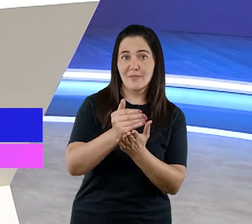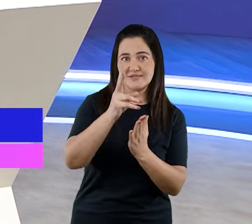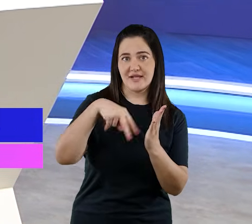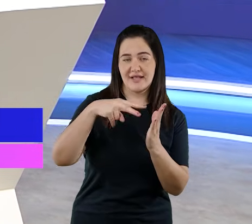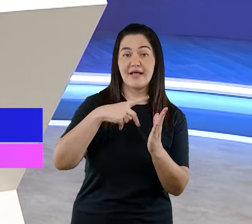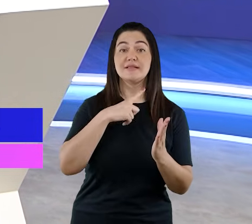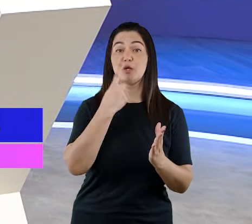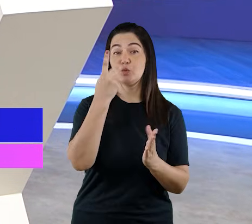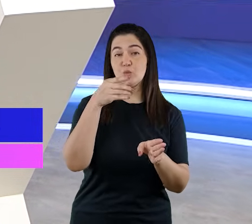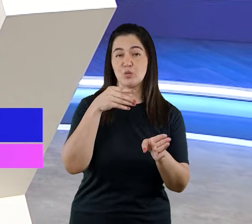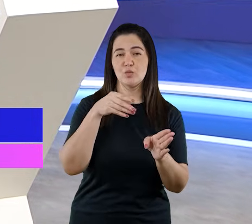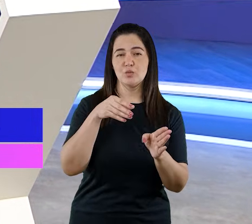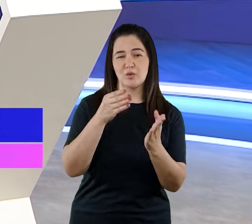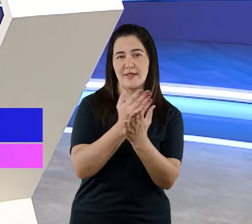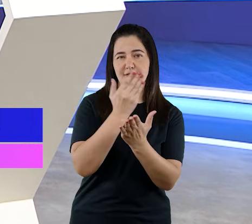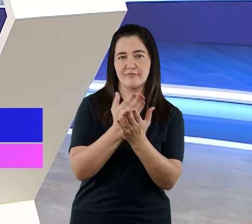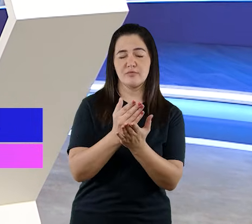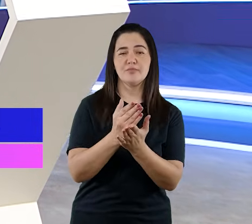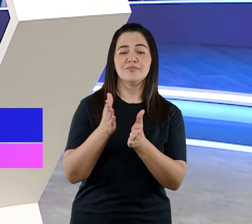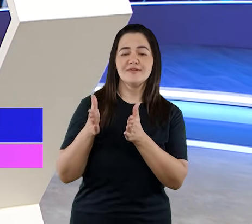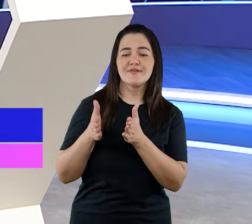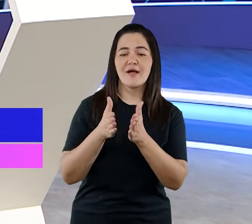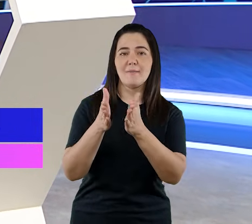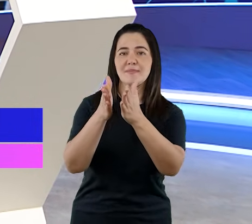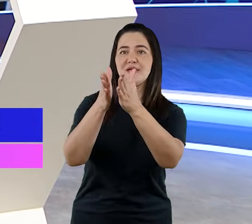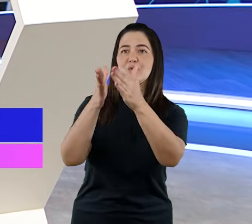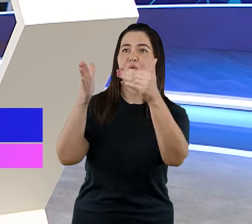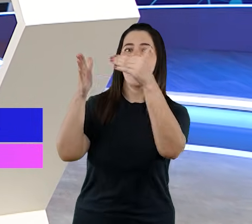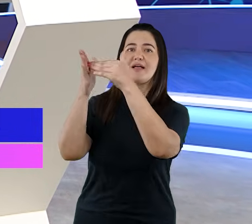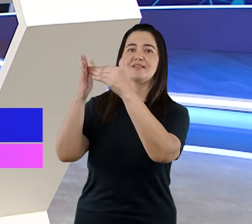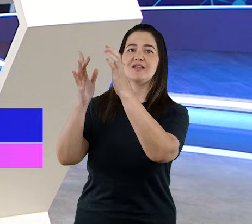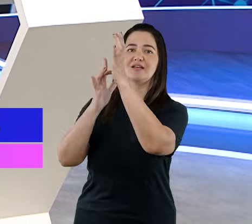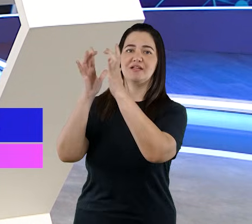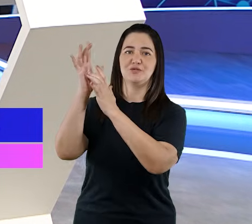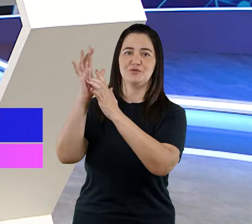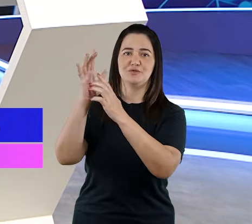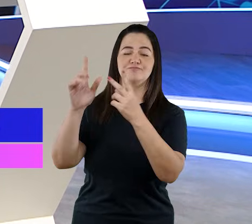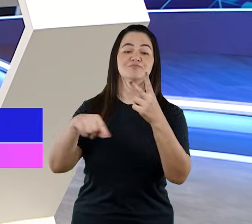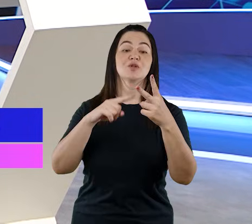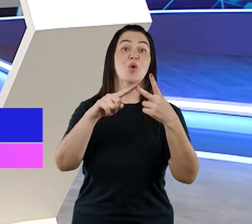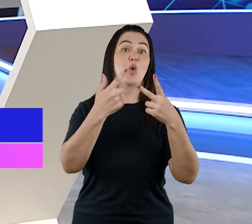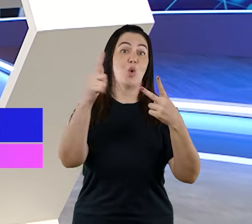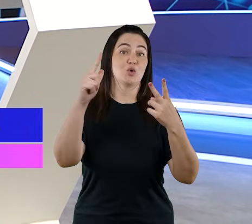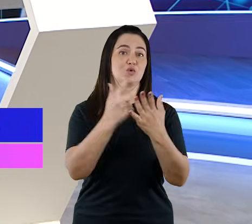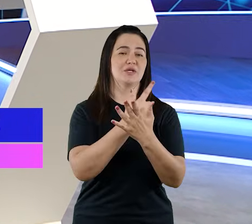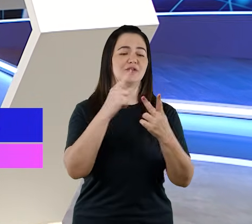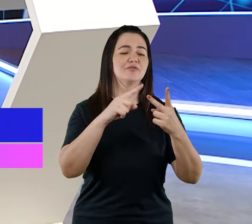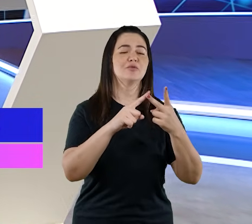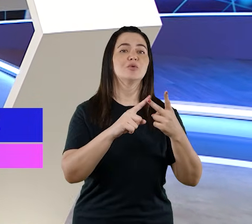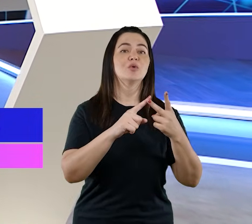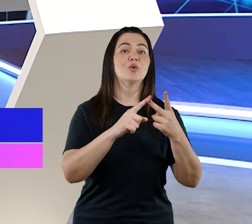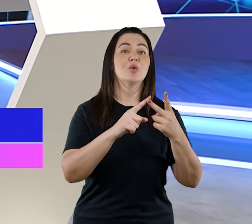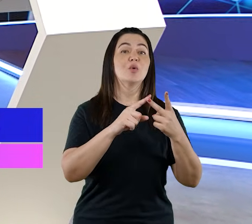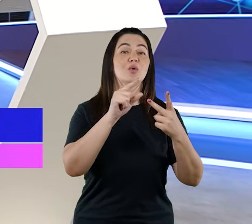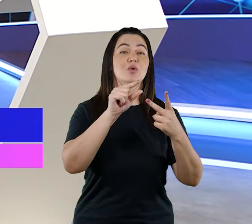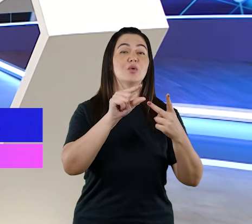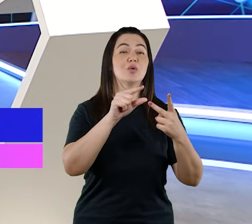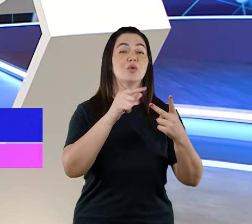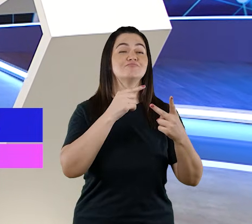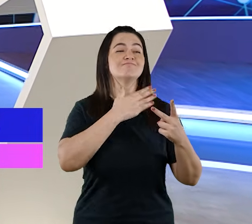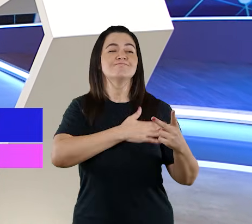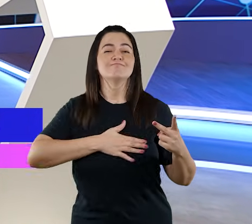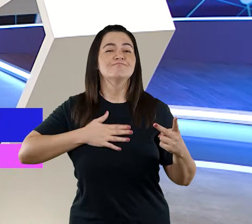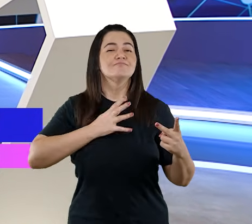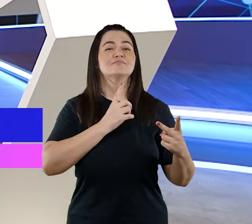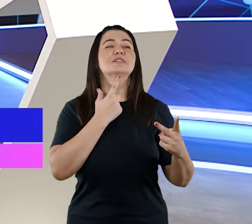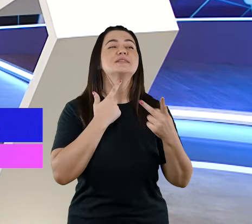Cristo. Impressionante. Outro se chama O Desejado de Todas as Nações. Outro se chama Parábolas